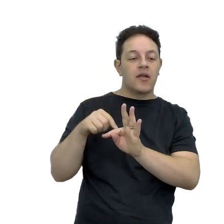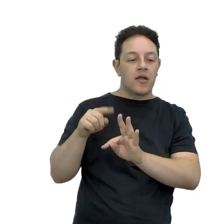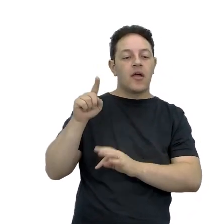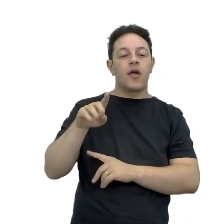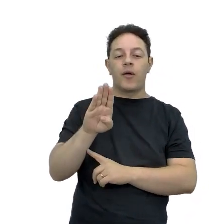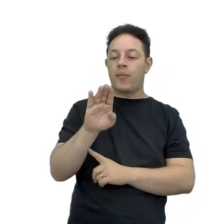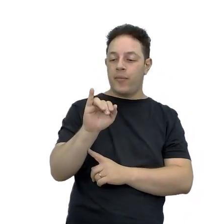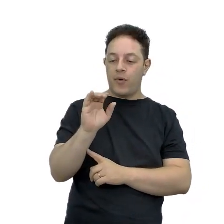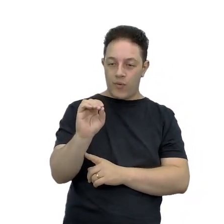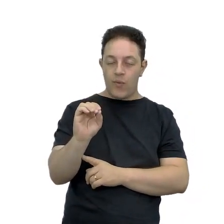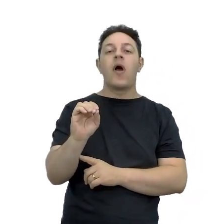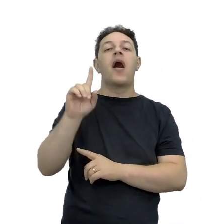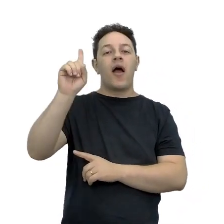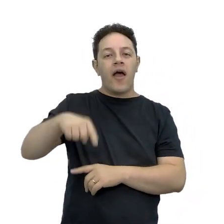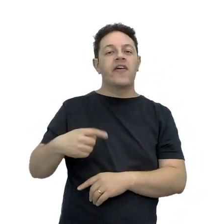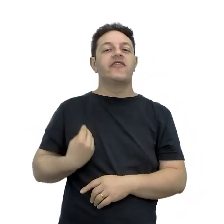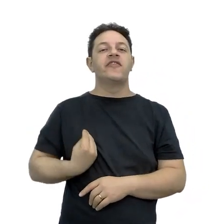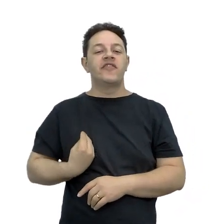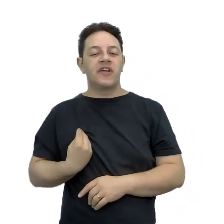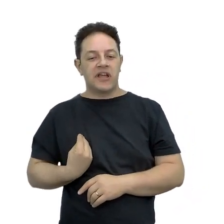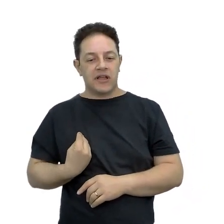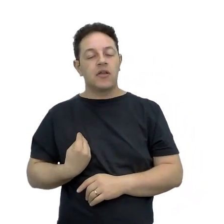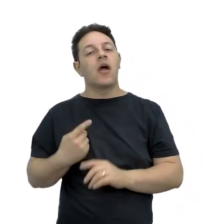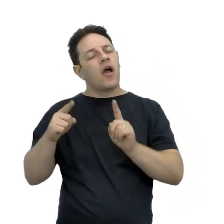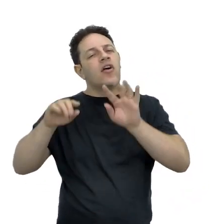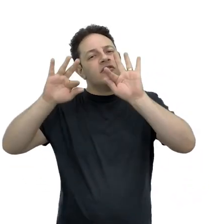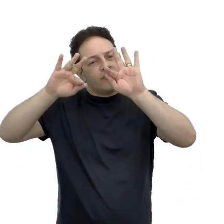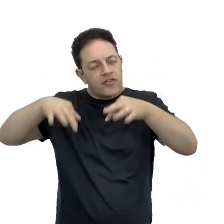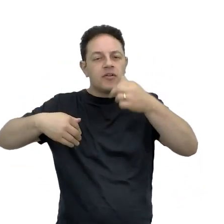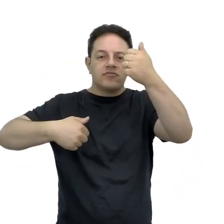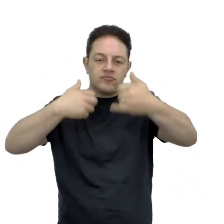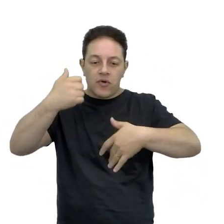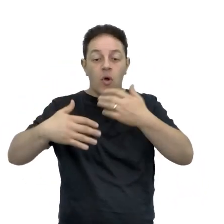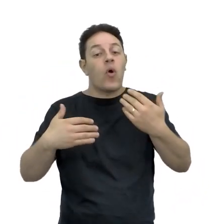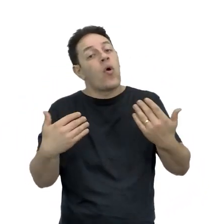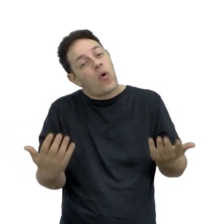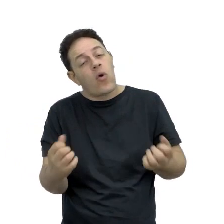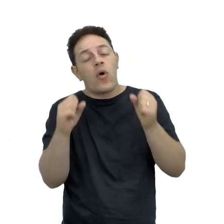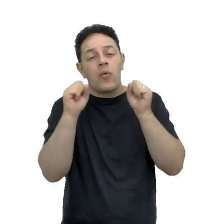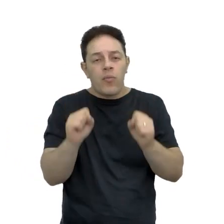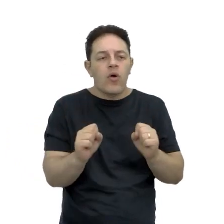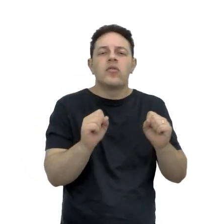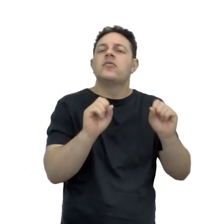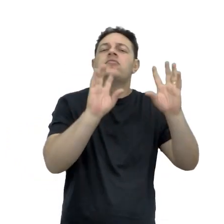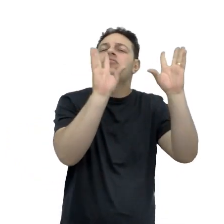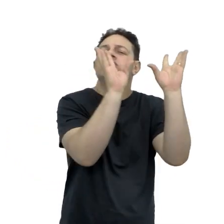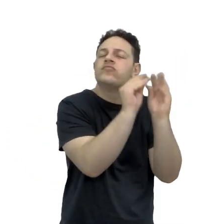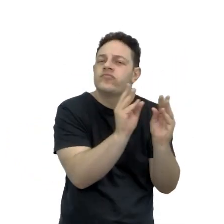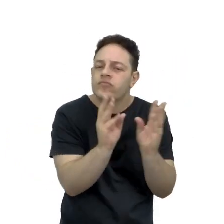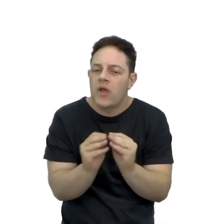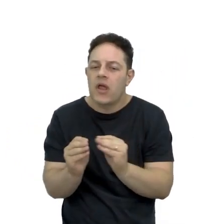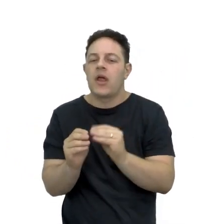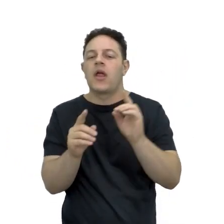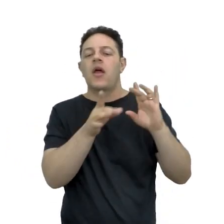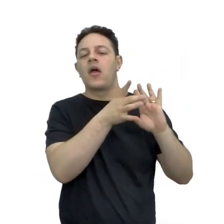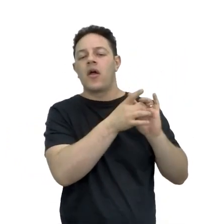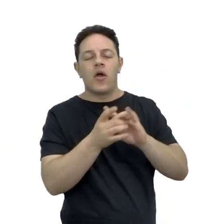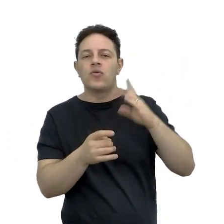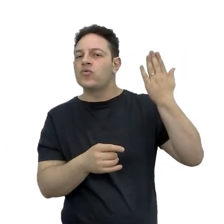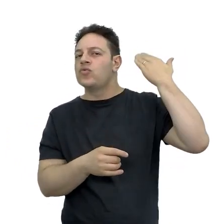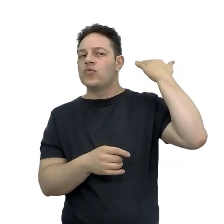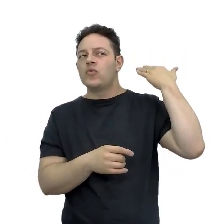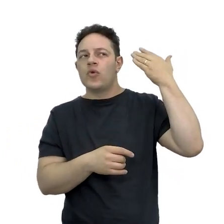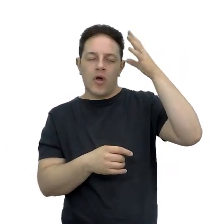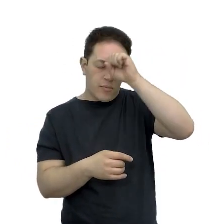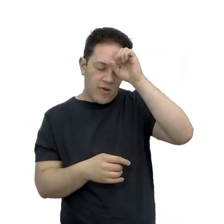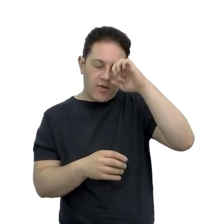Vida, como fechamento, ou até mesmo uma sistematização. Essa